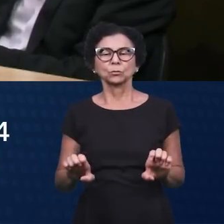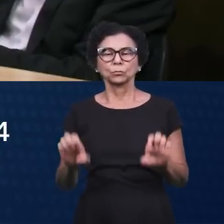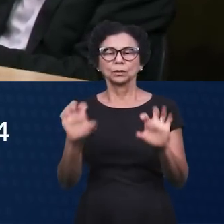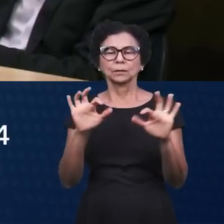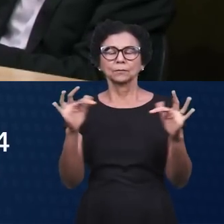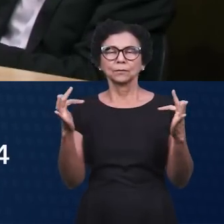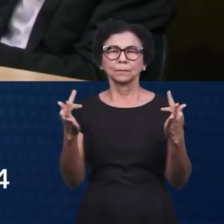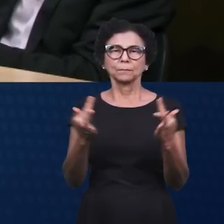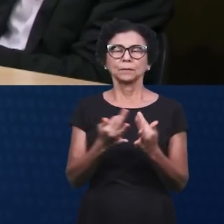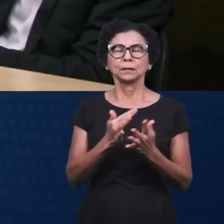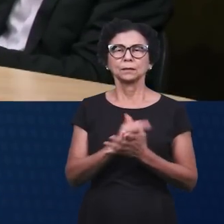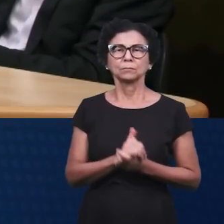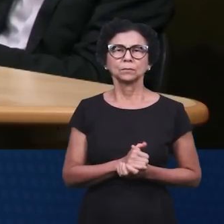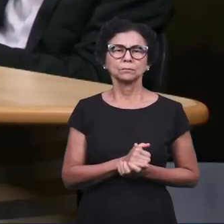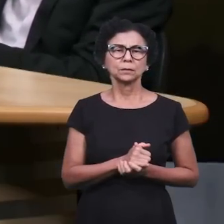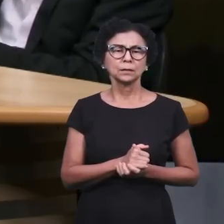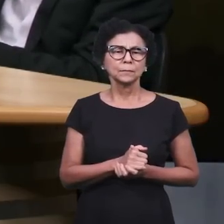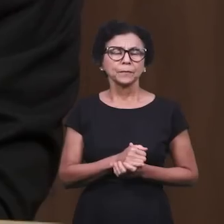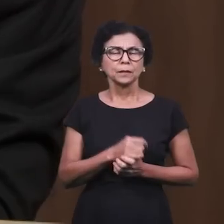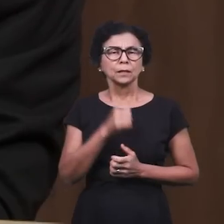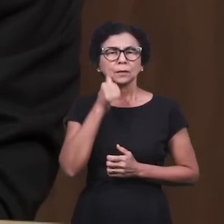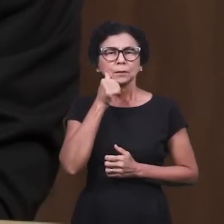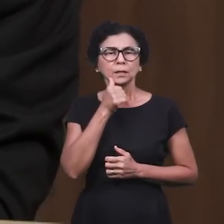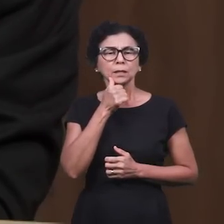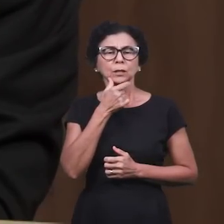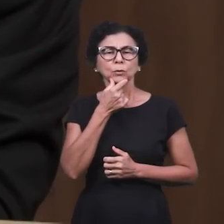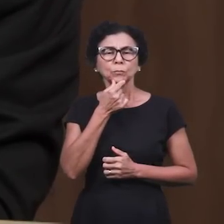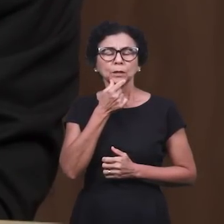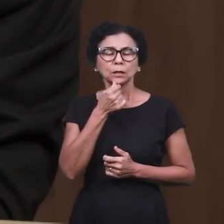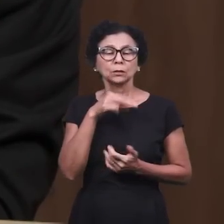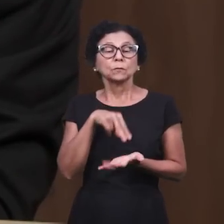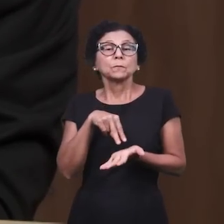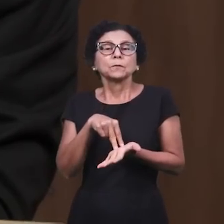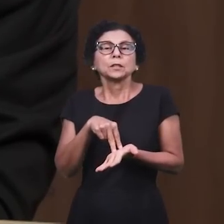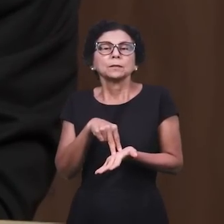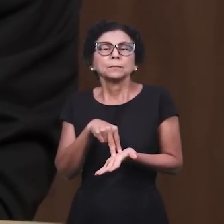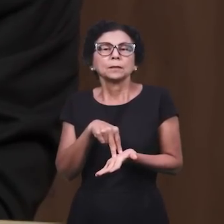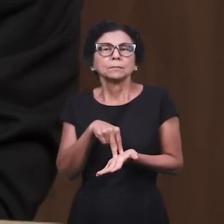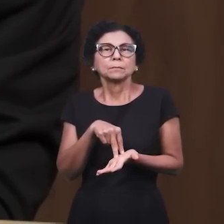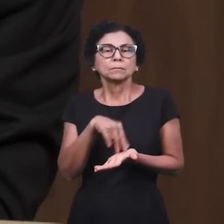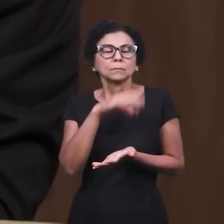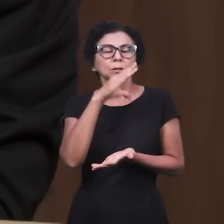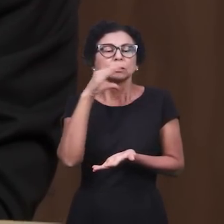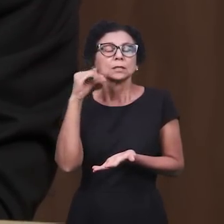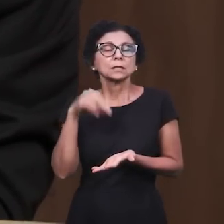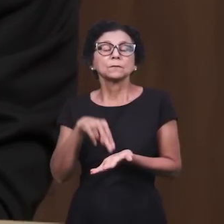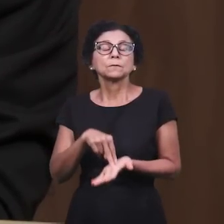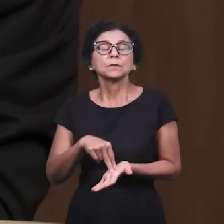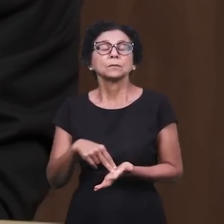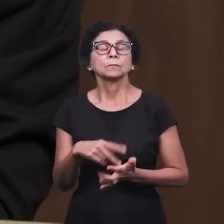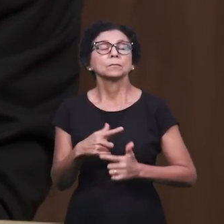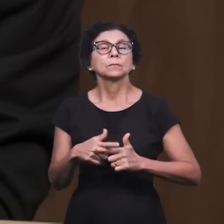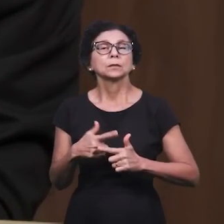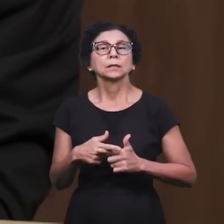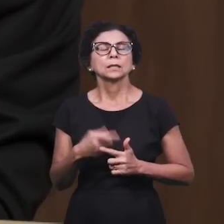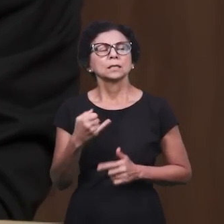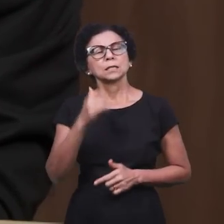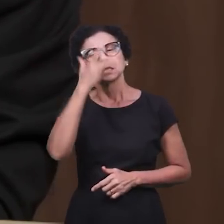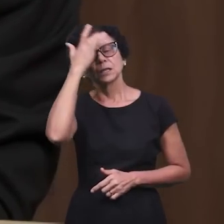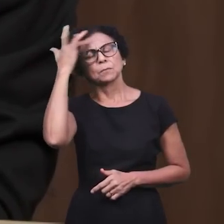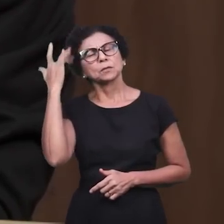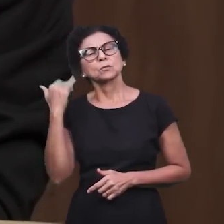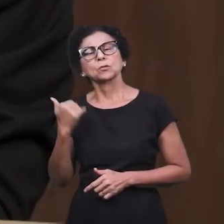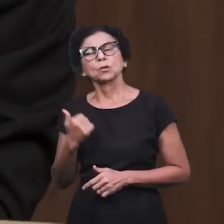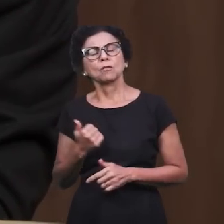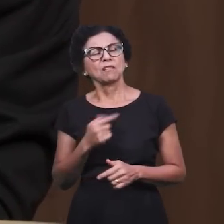criança, um adolescente que tem firmeza? Exatamente. Tem. Quando alguém questiona a fé dele, questiona a